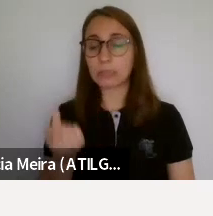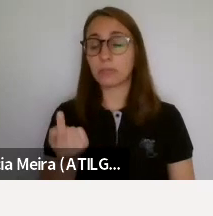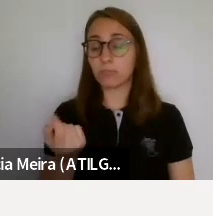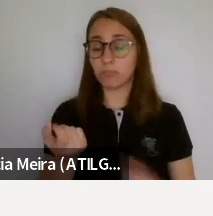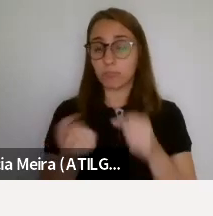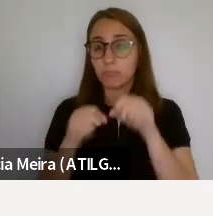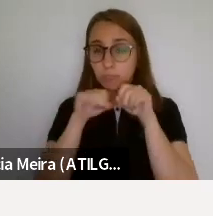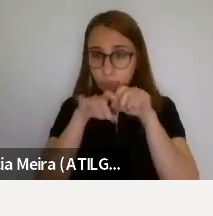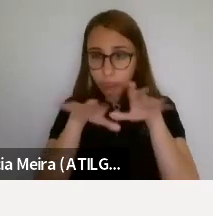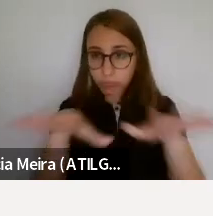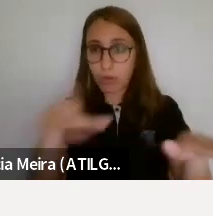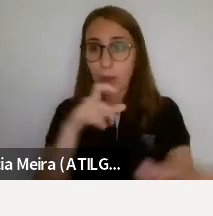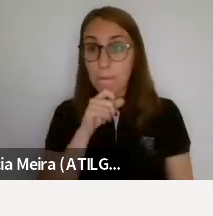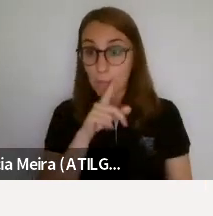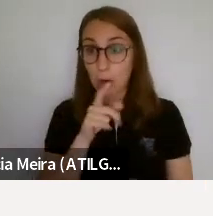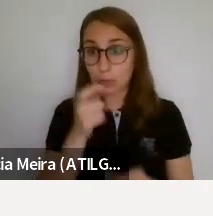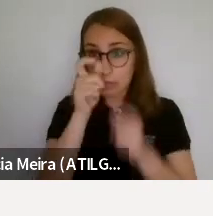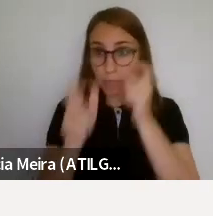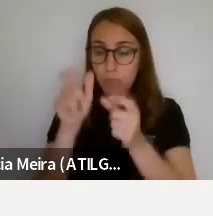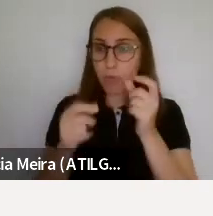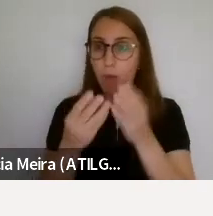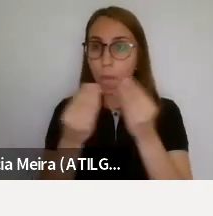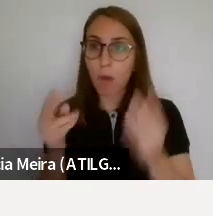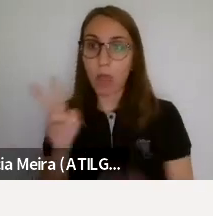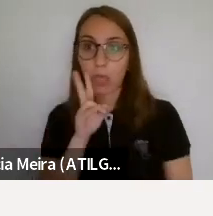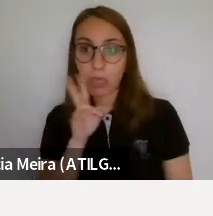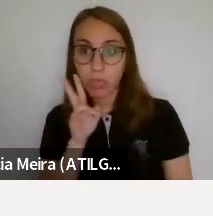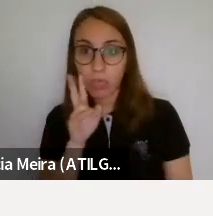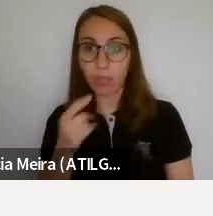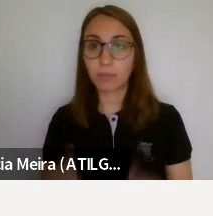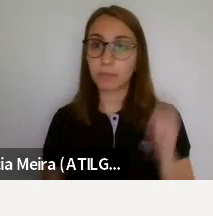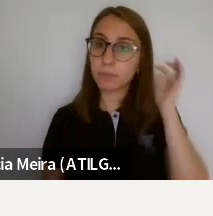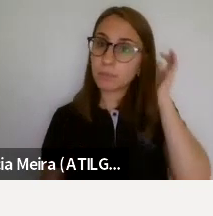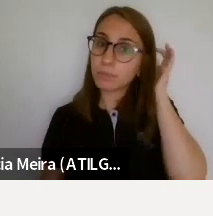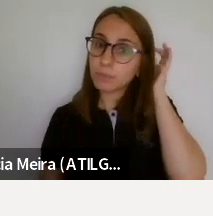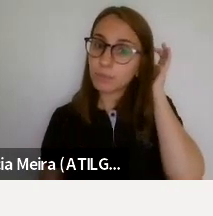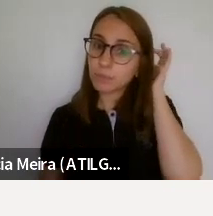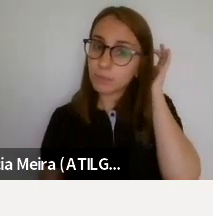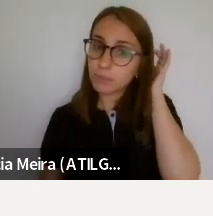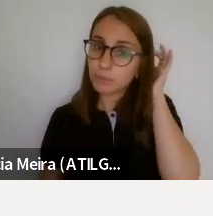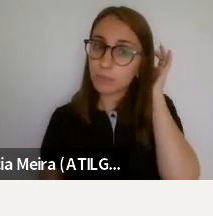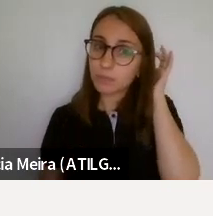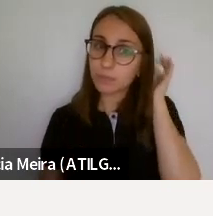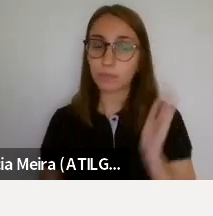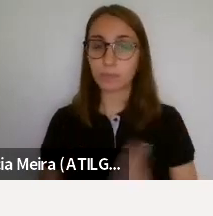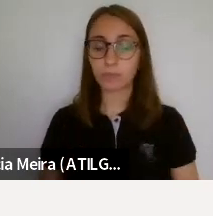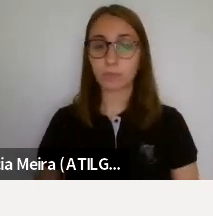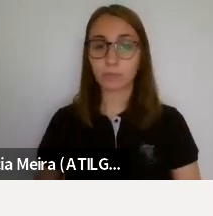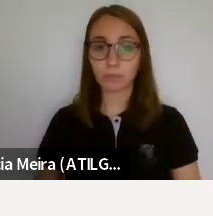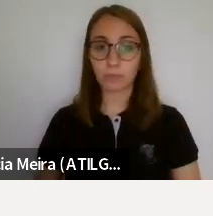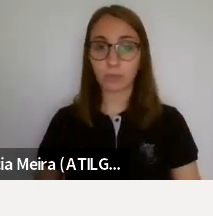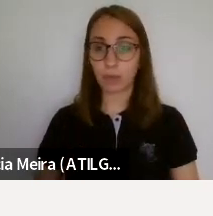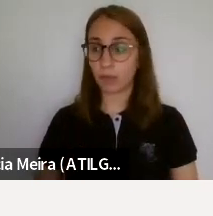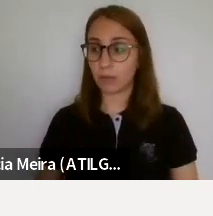virais e chegar a uma dimensão muito, muito significativa. Desconhecemos a